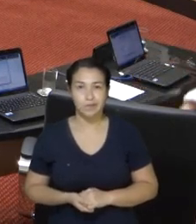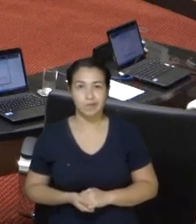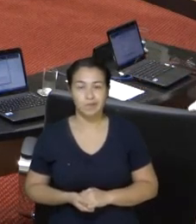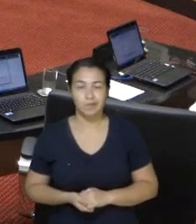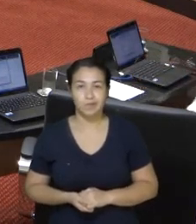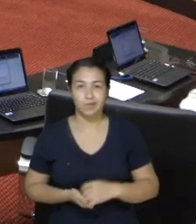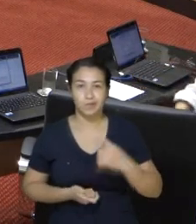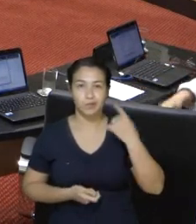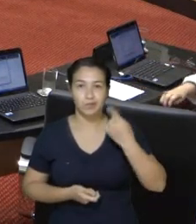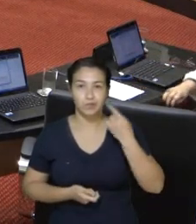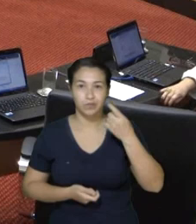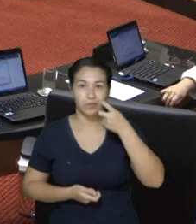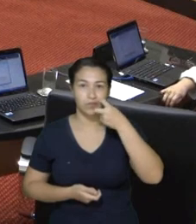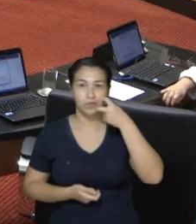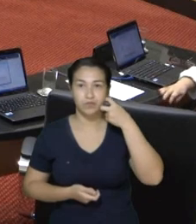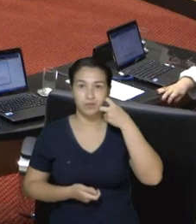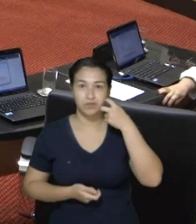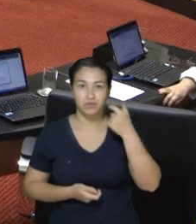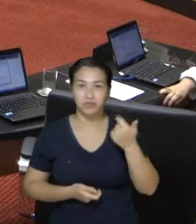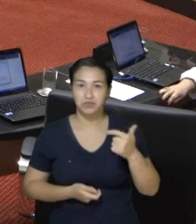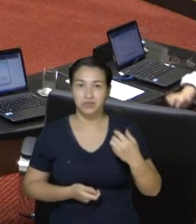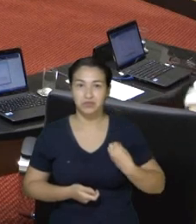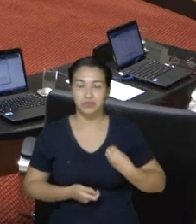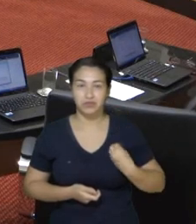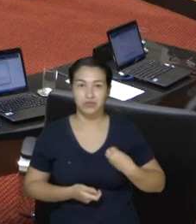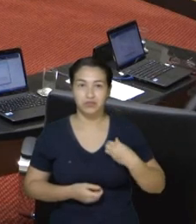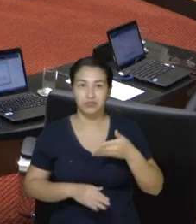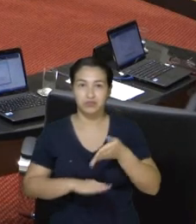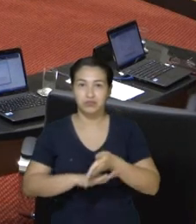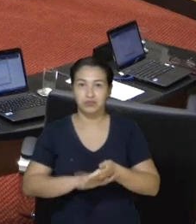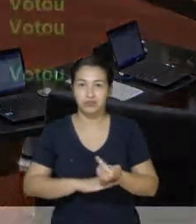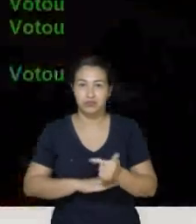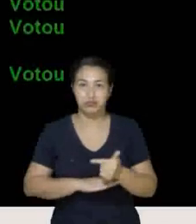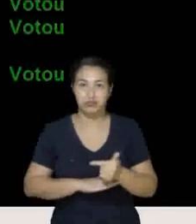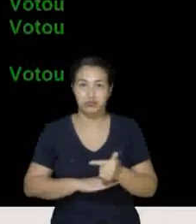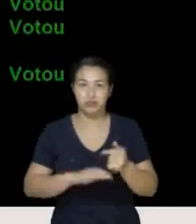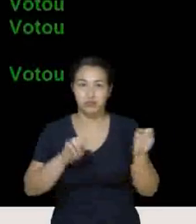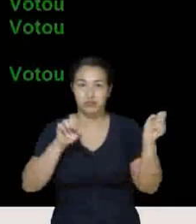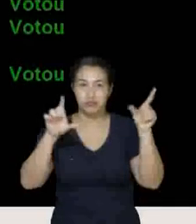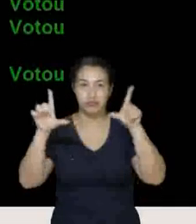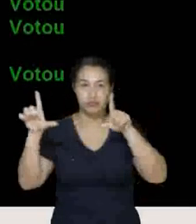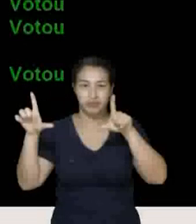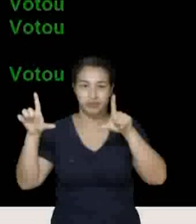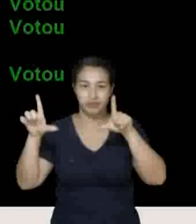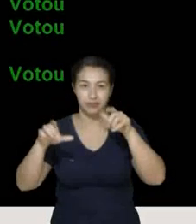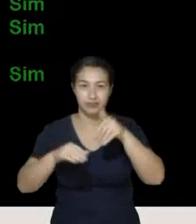Deputado Luiz Vampiro, não está? Deputado, vamos abrir o painel.